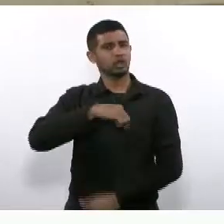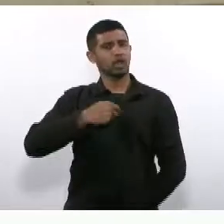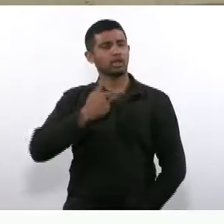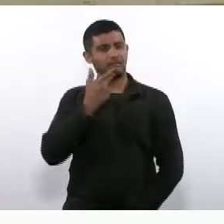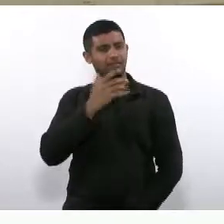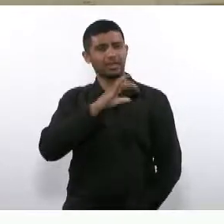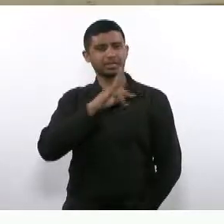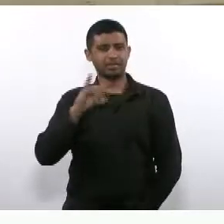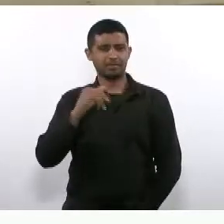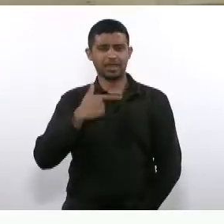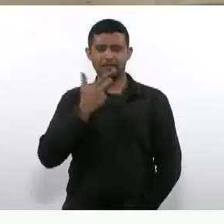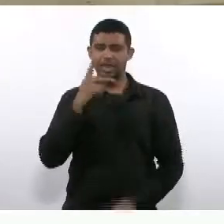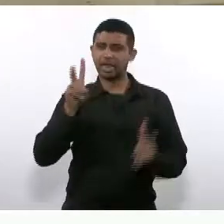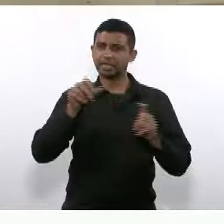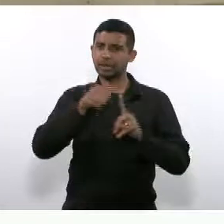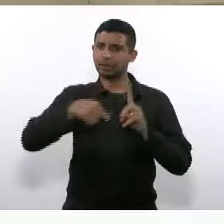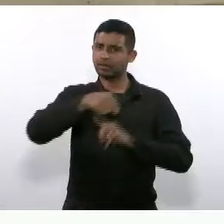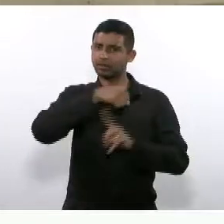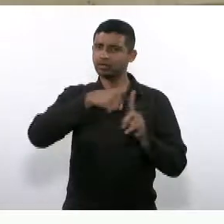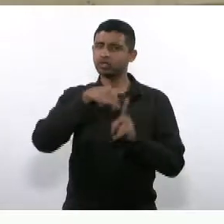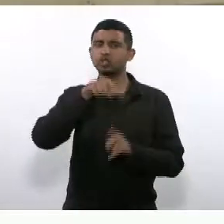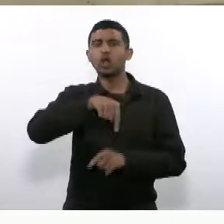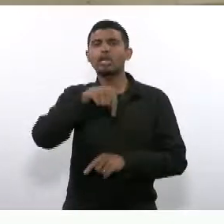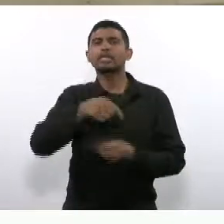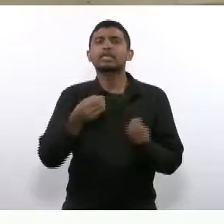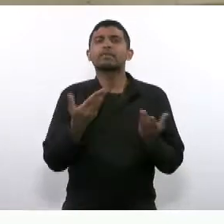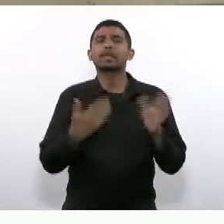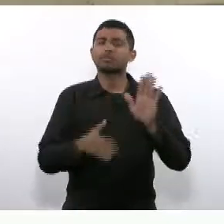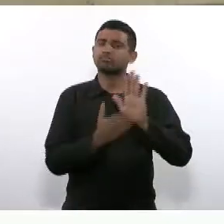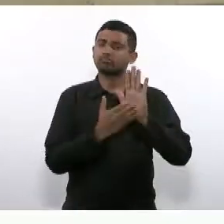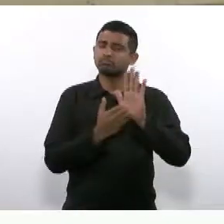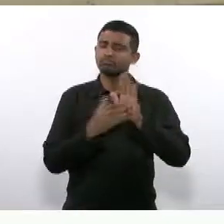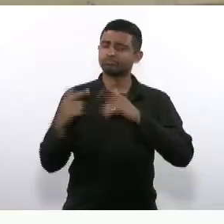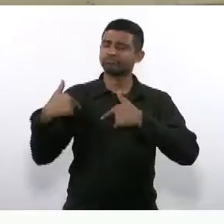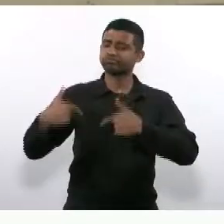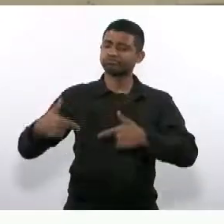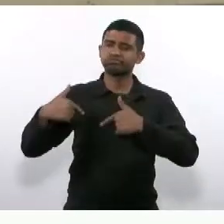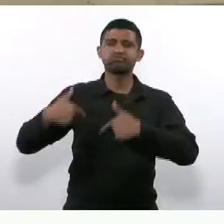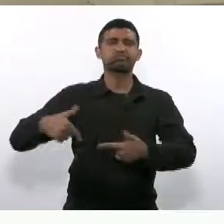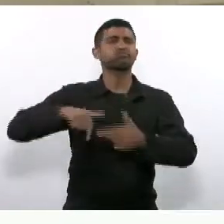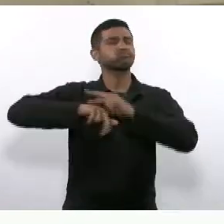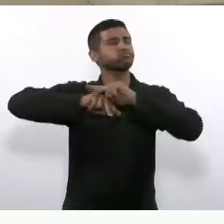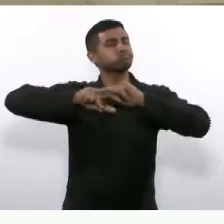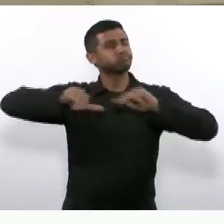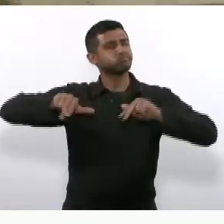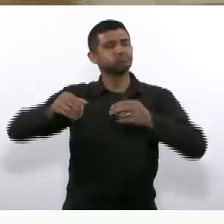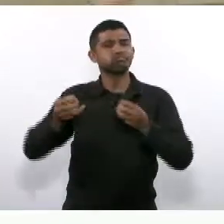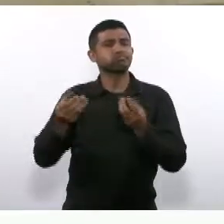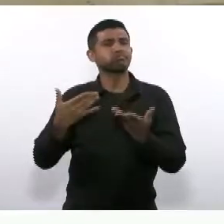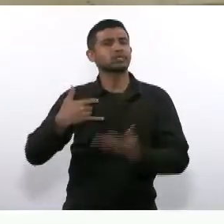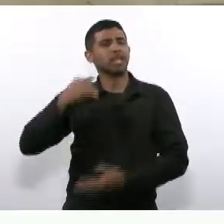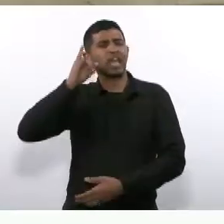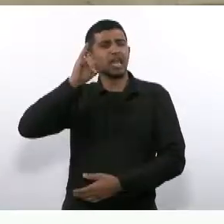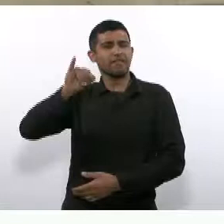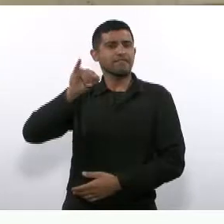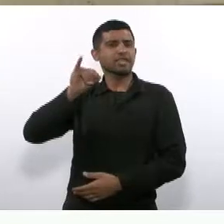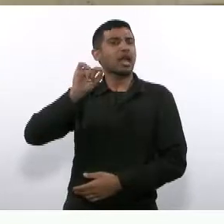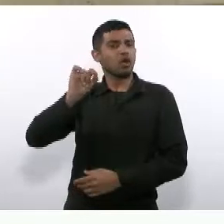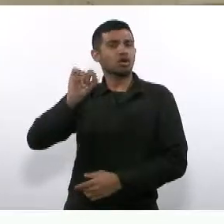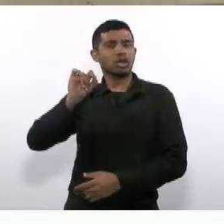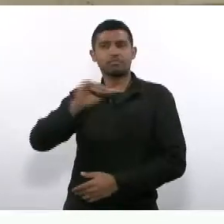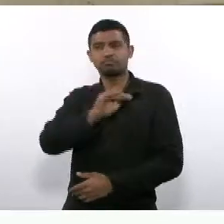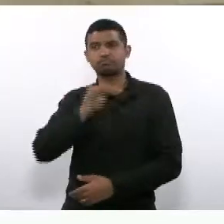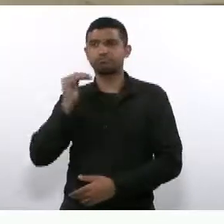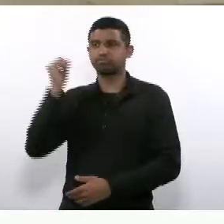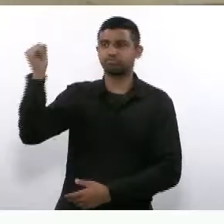do feminicídio, a gente está aqui propondo iniciativas para que não chegue ao feminicídio.